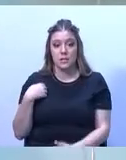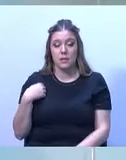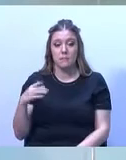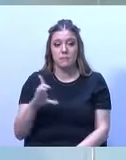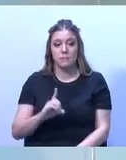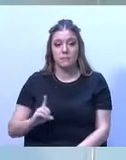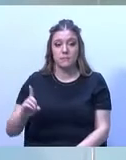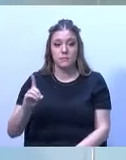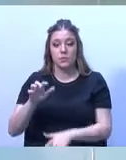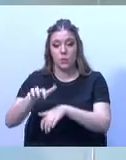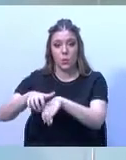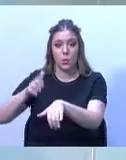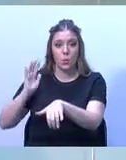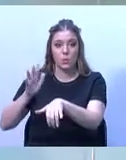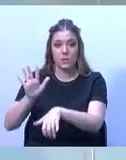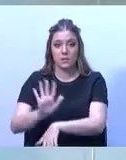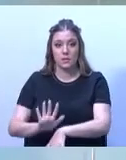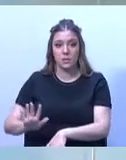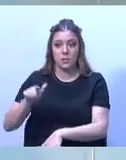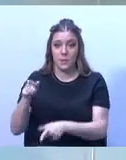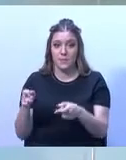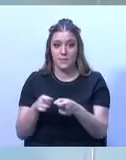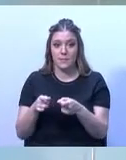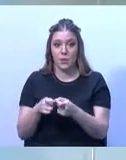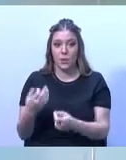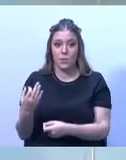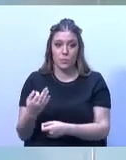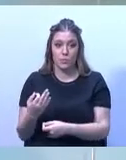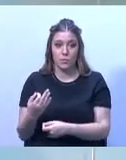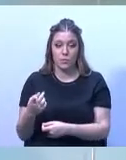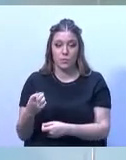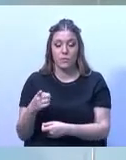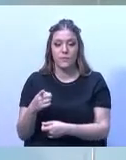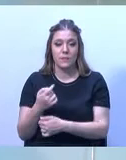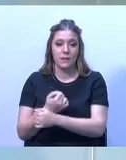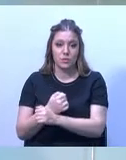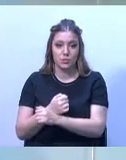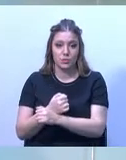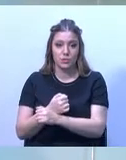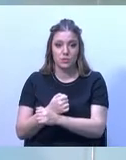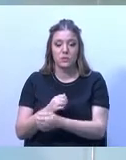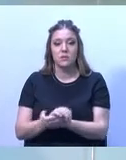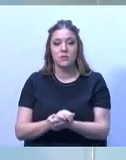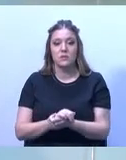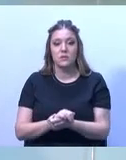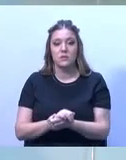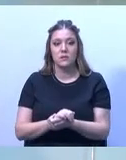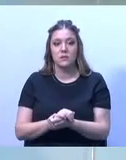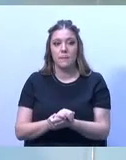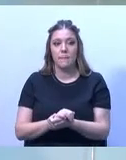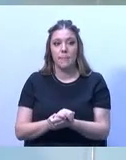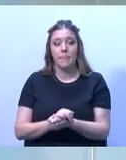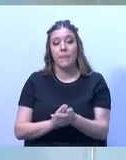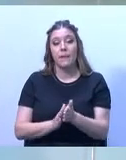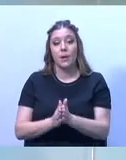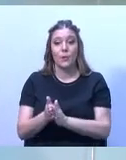16º Congresso Nacional, por acaso aqui bem perto, no Porto de Leixões. Portanto, é mais uma